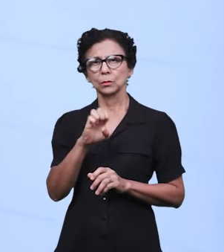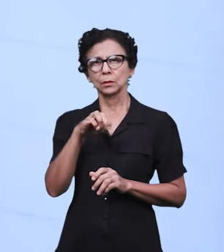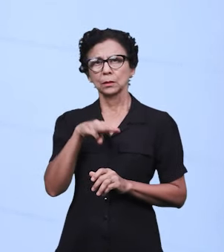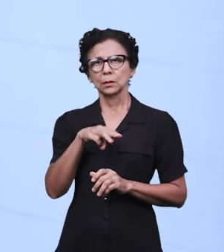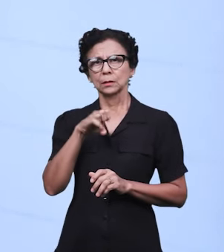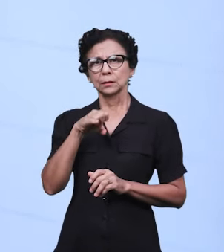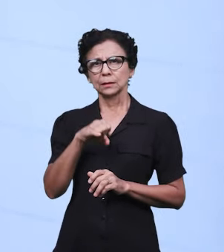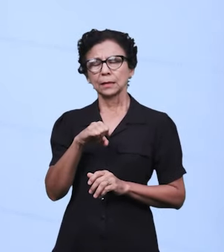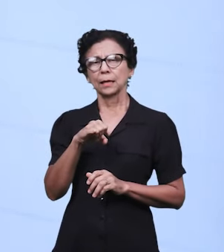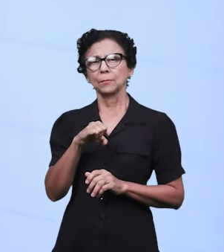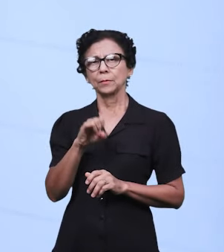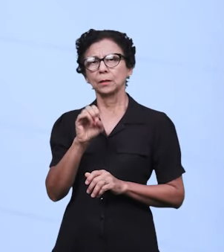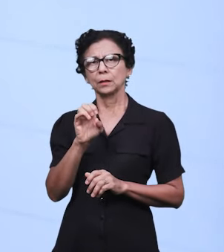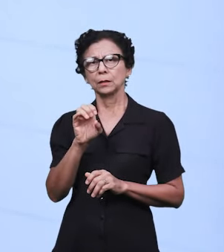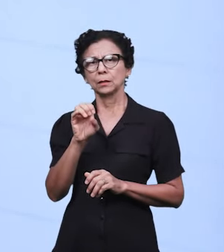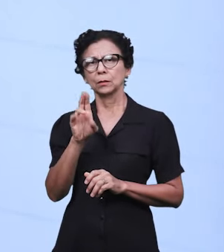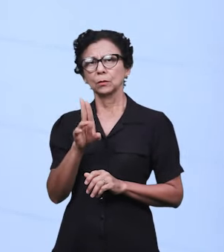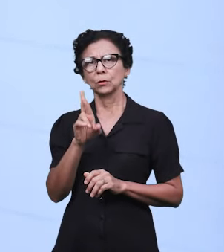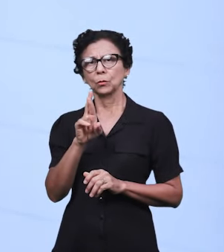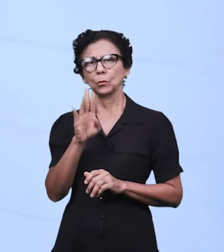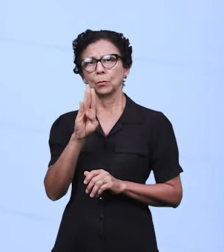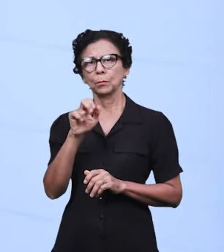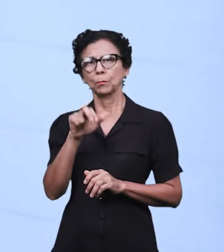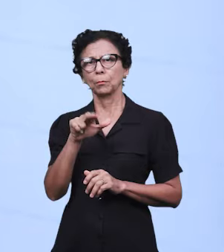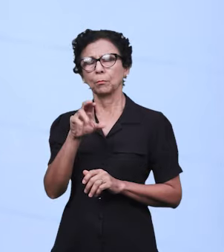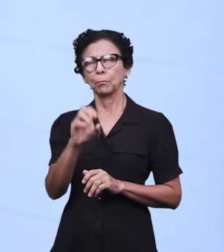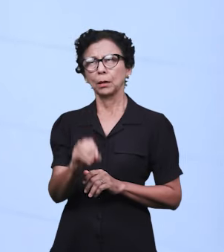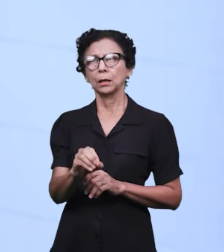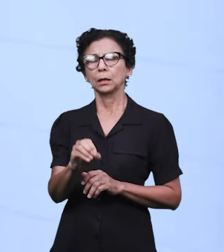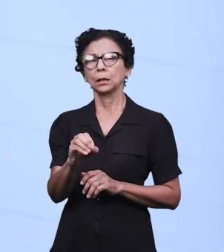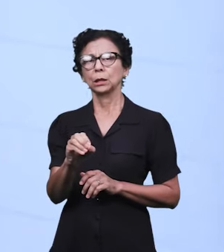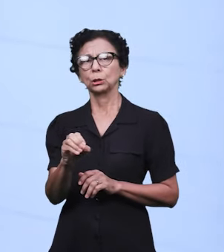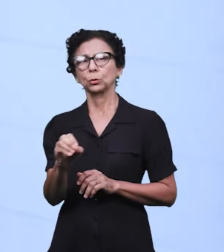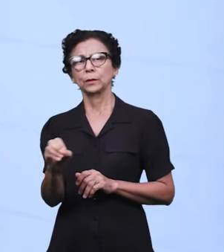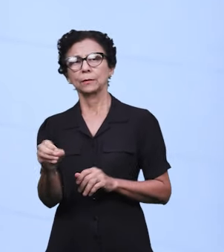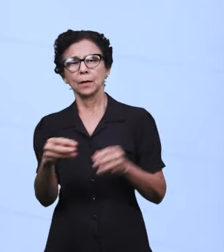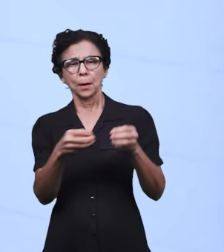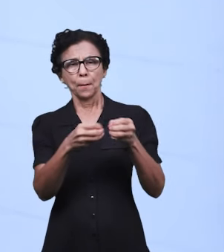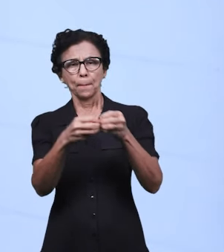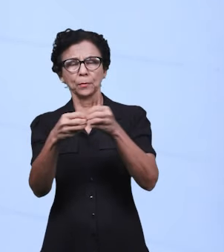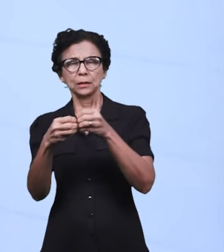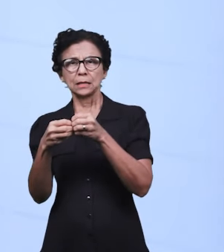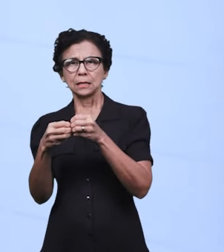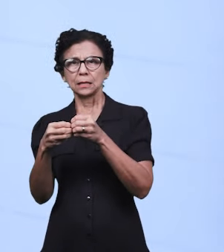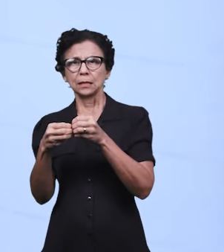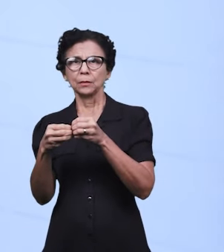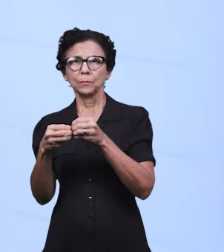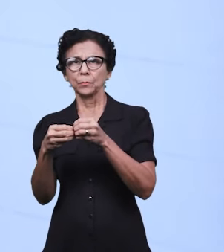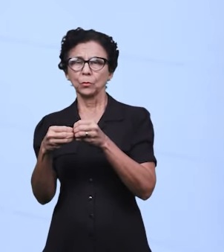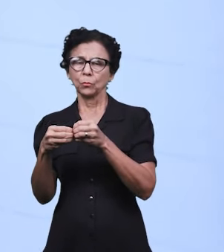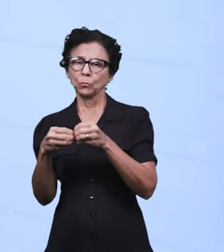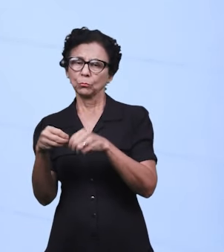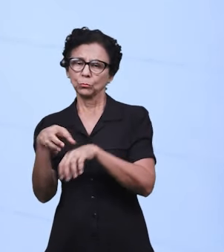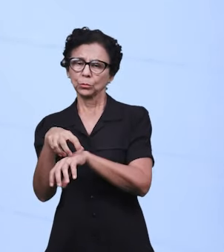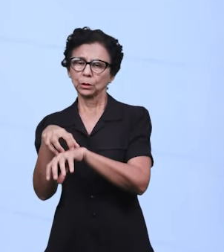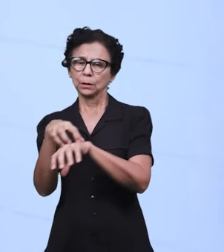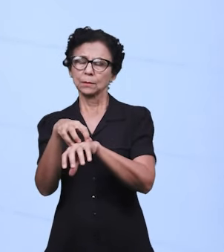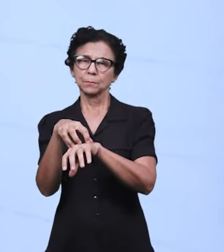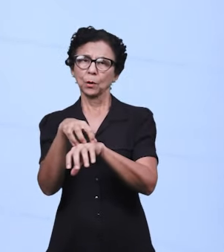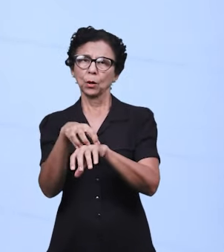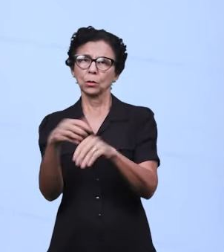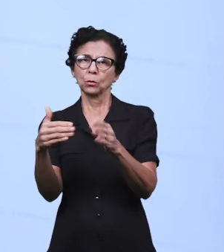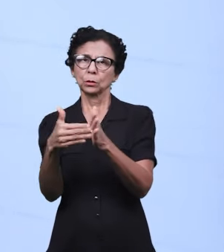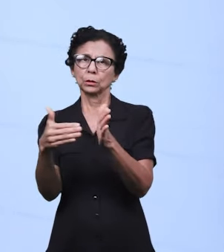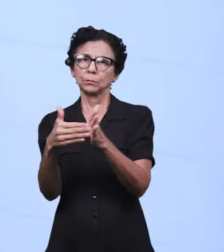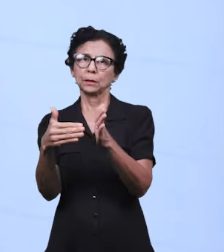vai precisar passar de um município para o outro e mesmo assim quando o Estado faz ali limite, né,